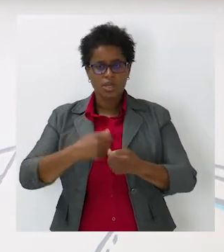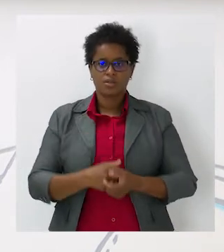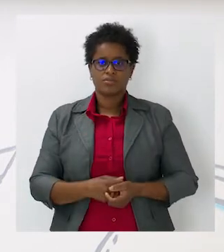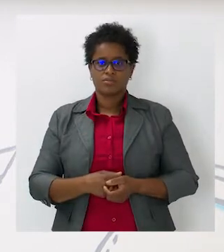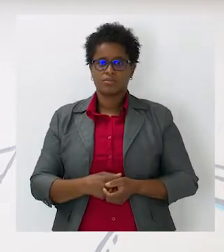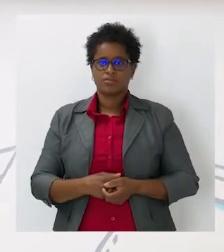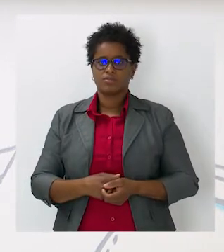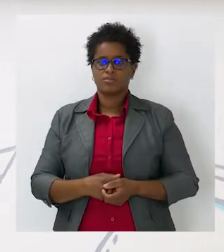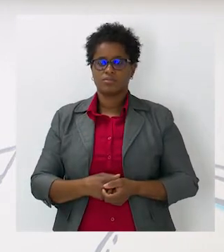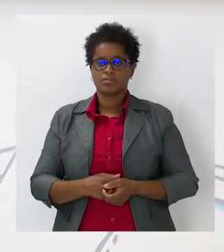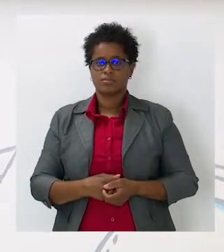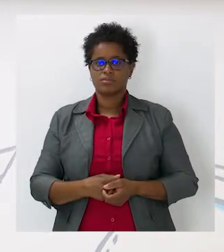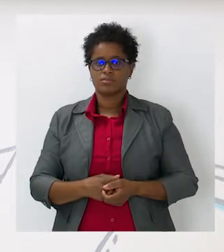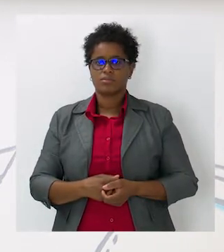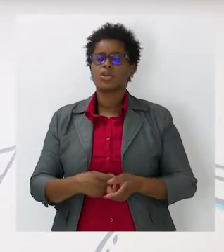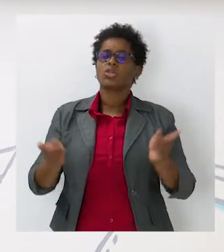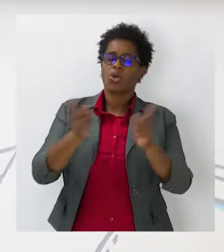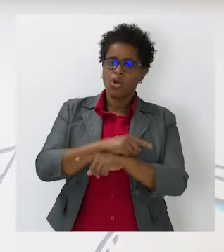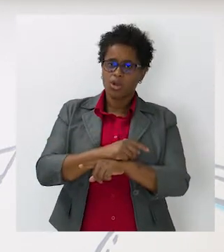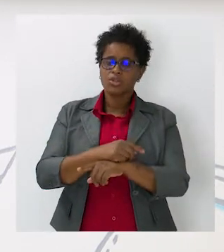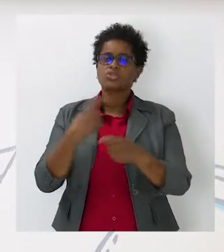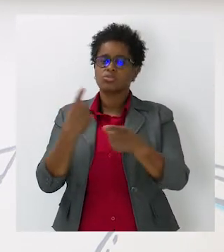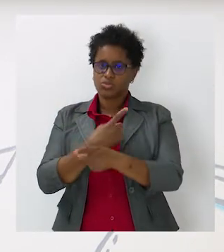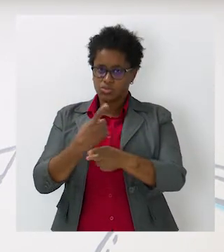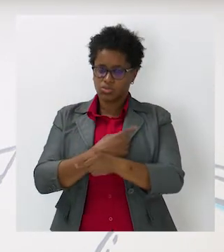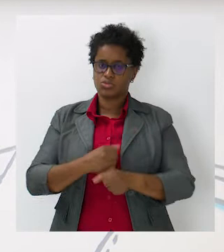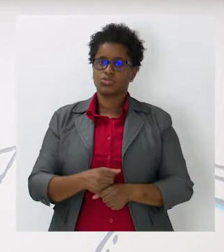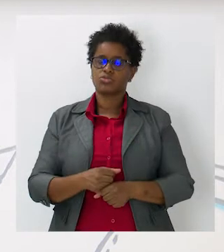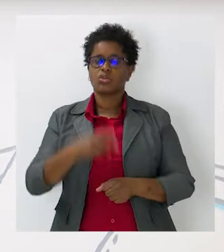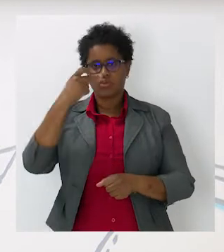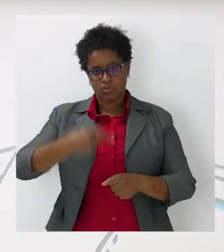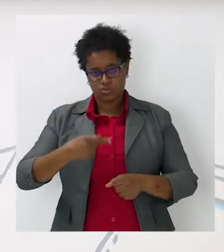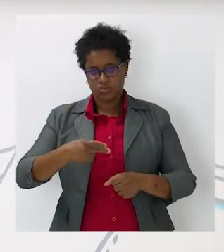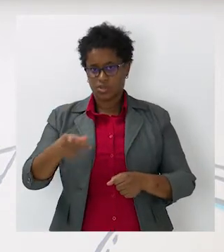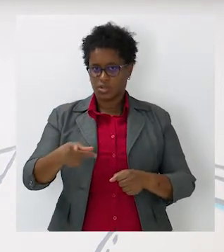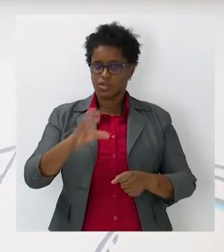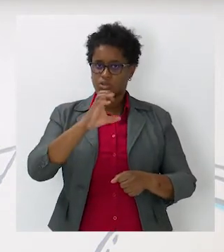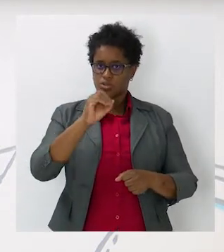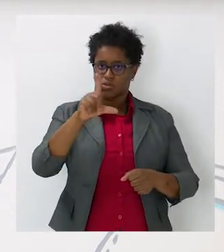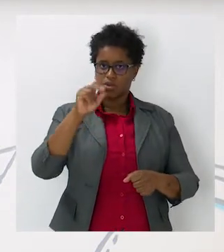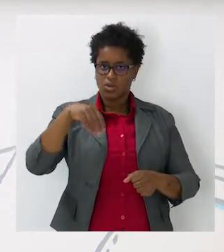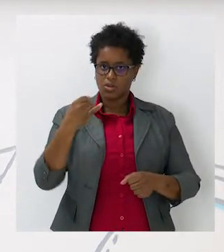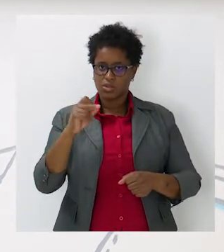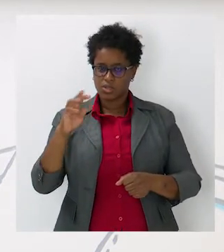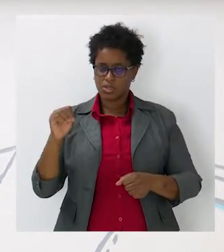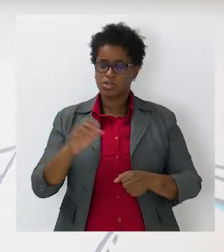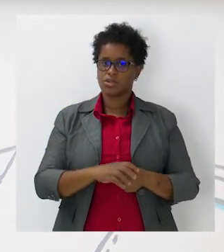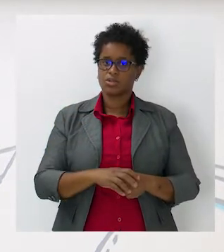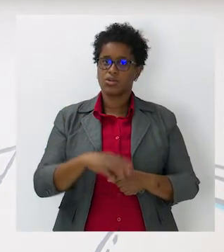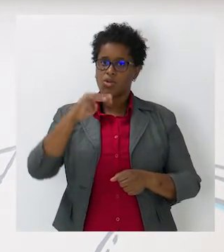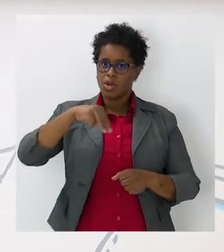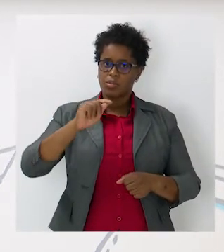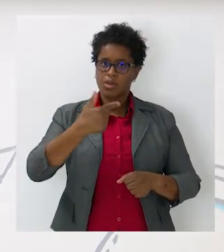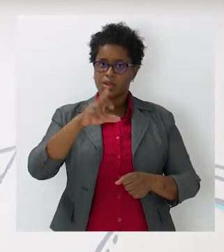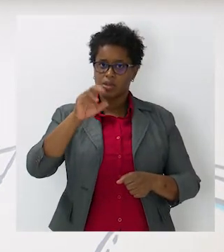comercial, que trocas de produtos mantinham as colónias